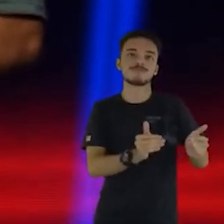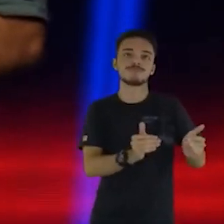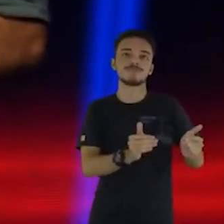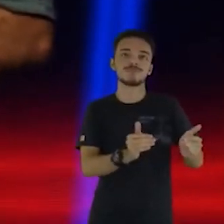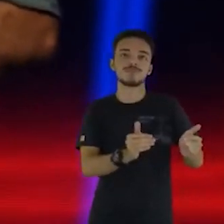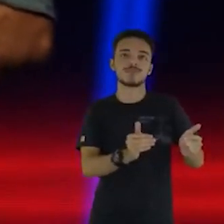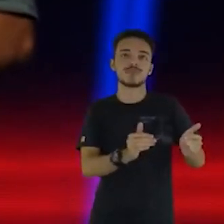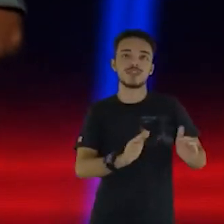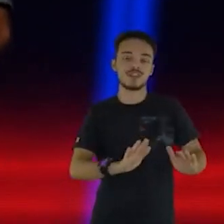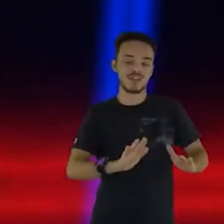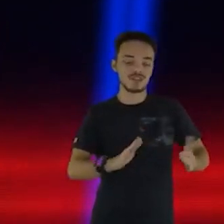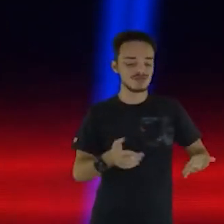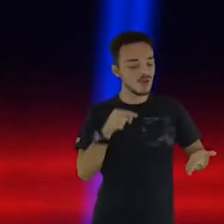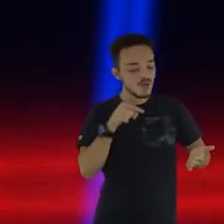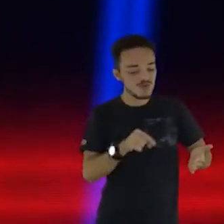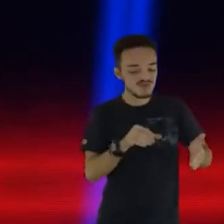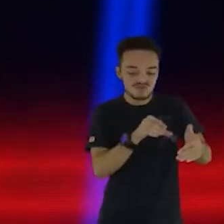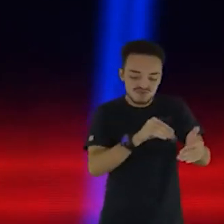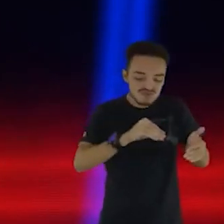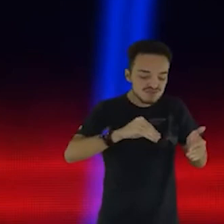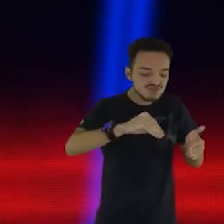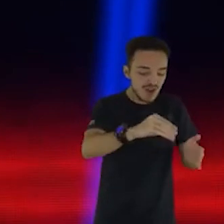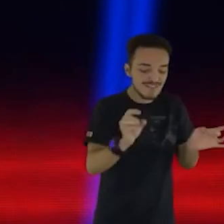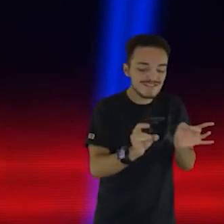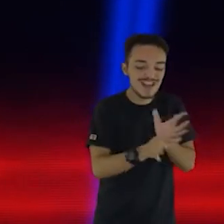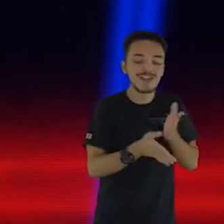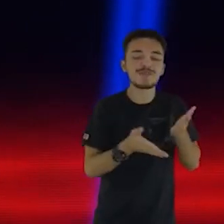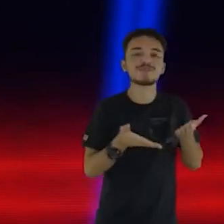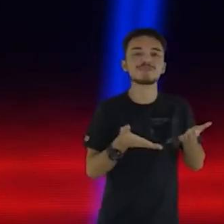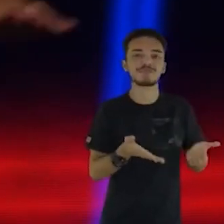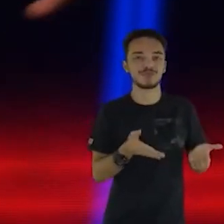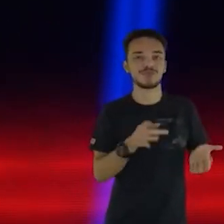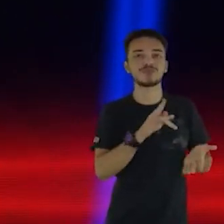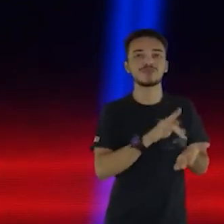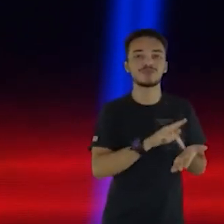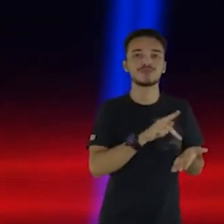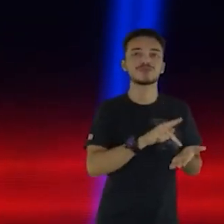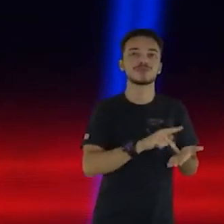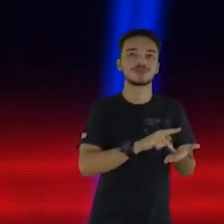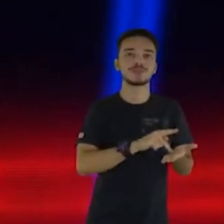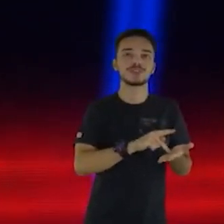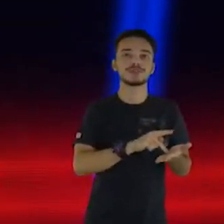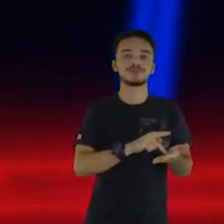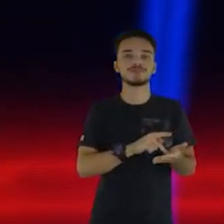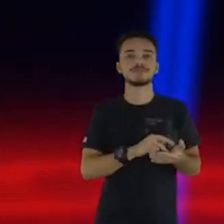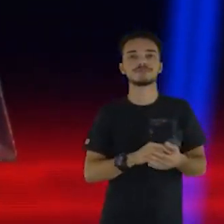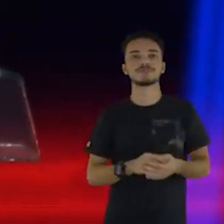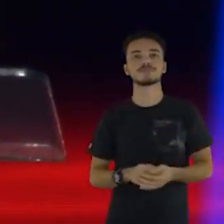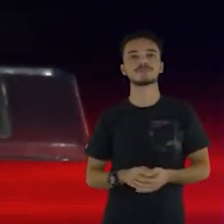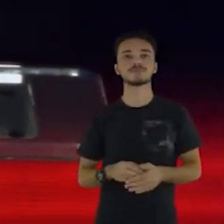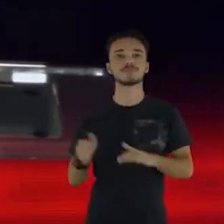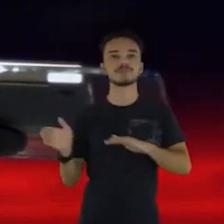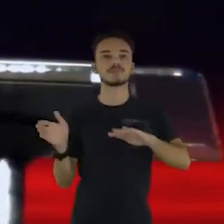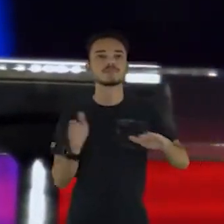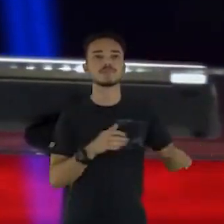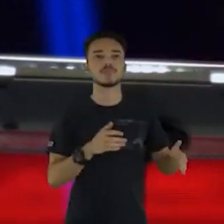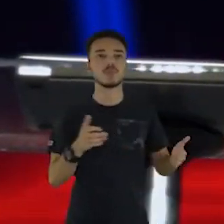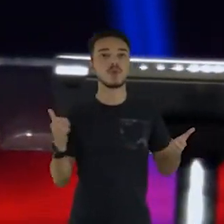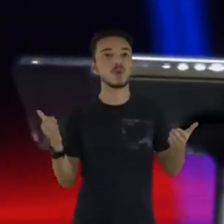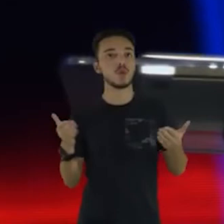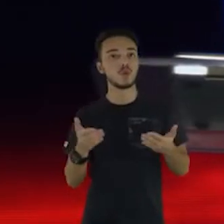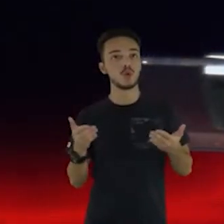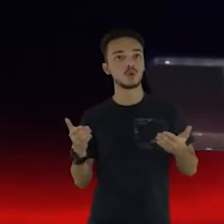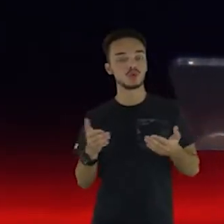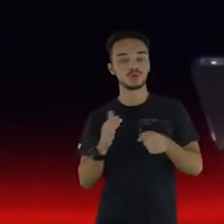para que aquele vaso fosse feito. Nessa noite existem jovens que estão de pé aqui,